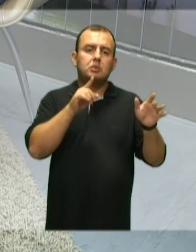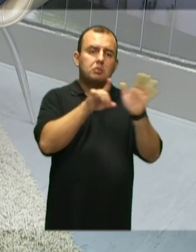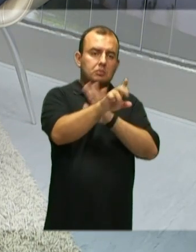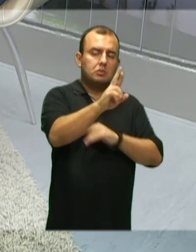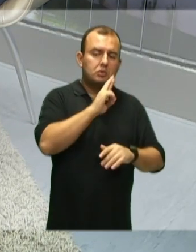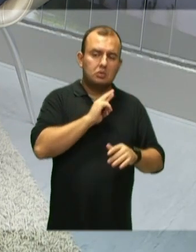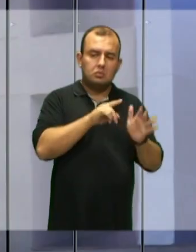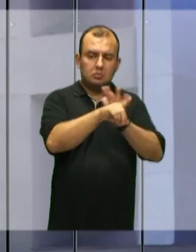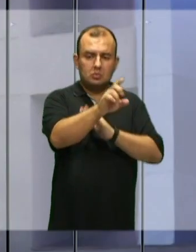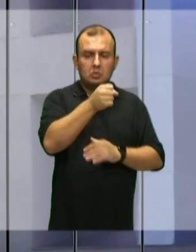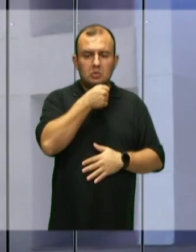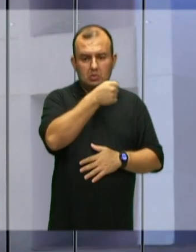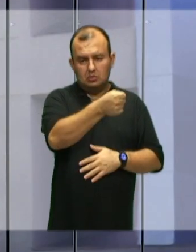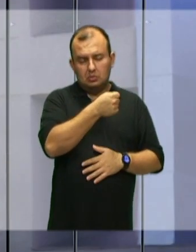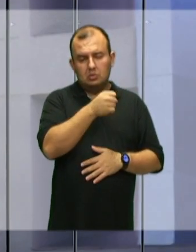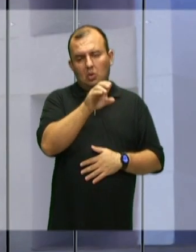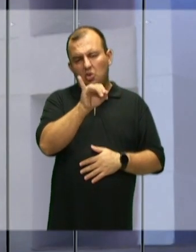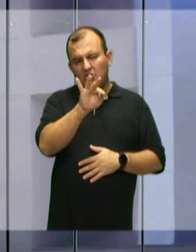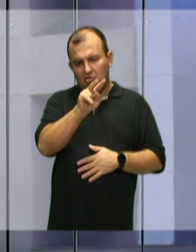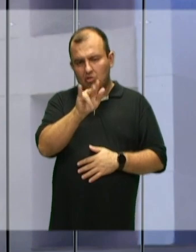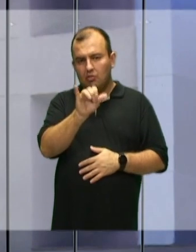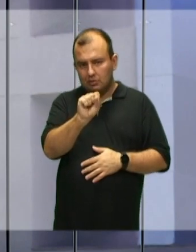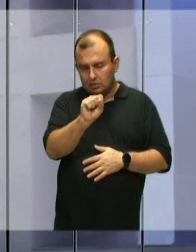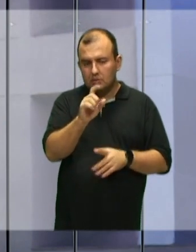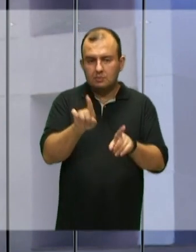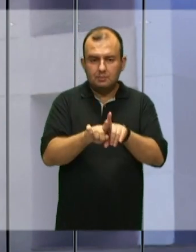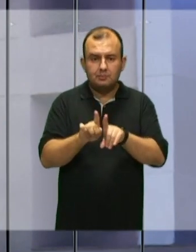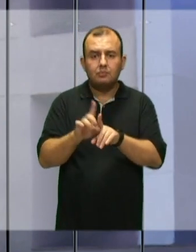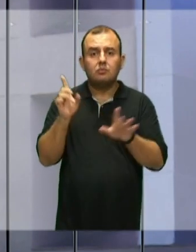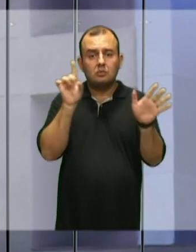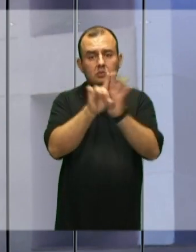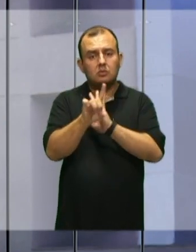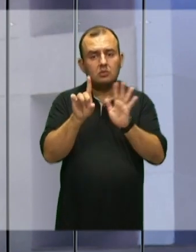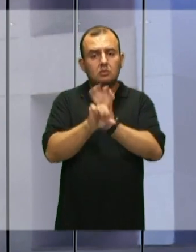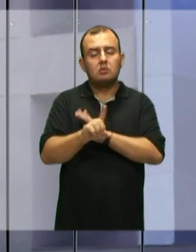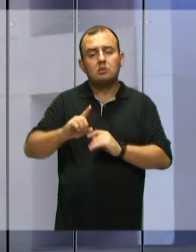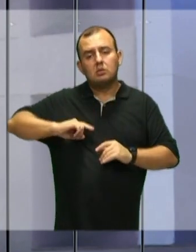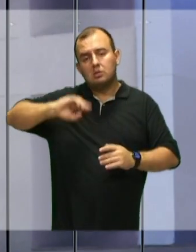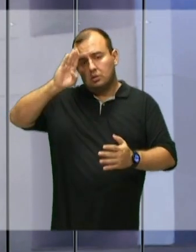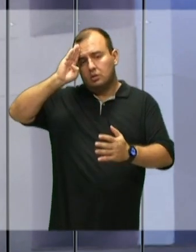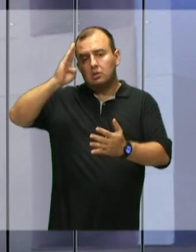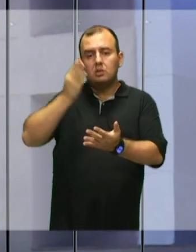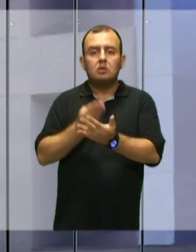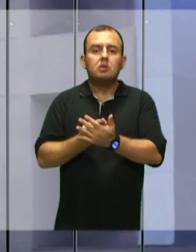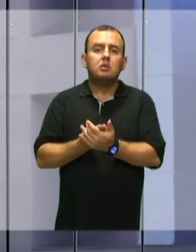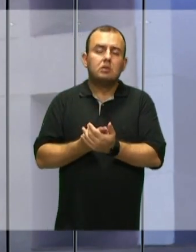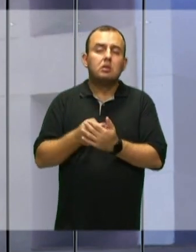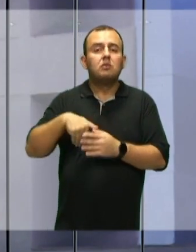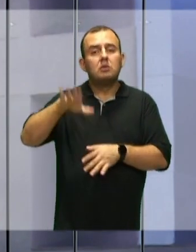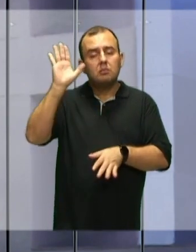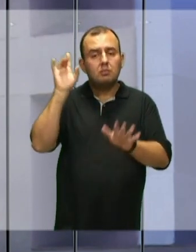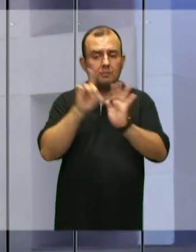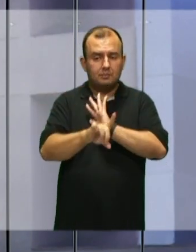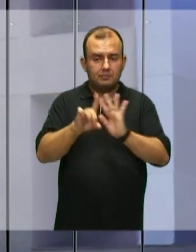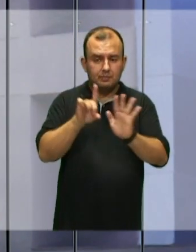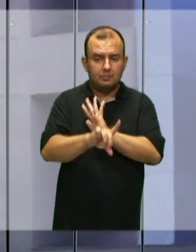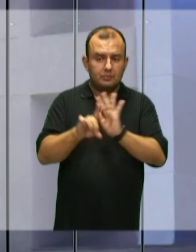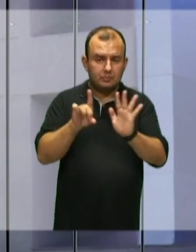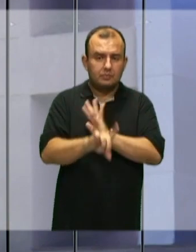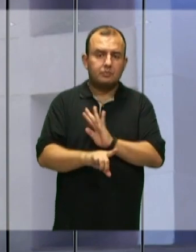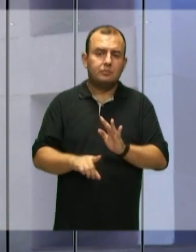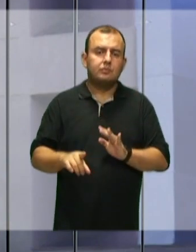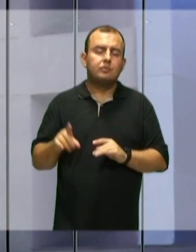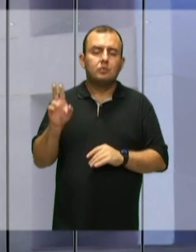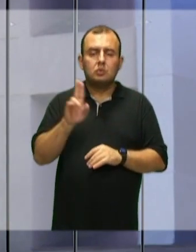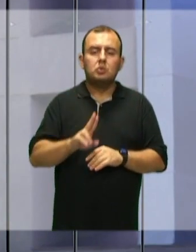na casa eh da questão das perguntas que foram feitas eu até acreditava que seriam feito mais perguntas né eu utilizei das